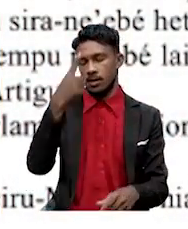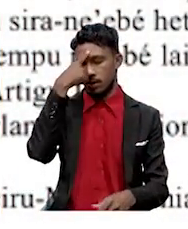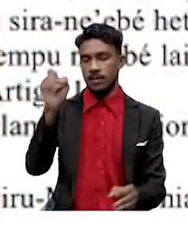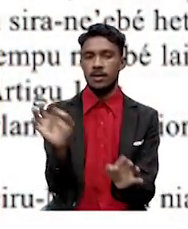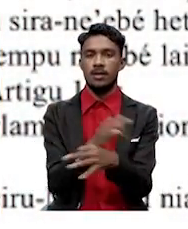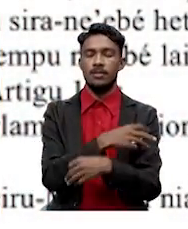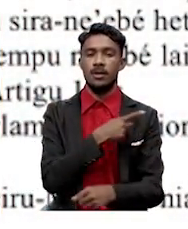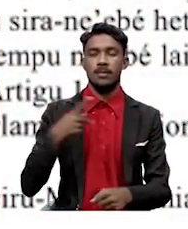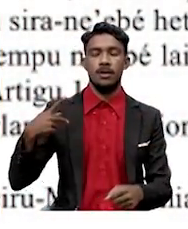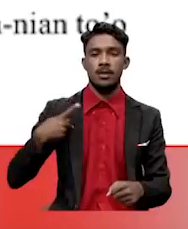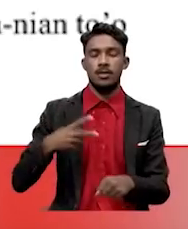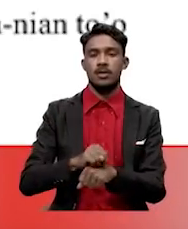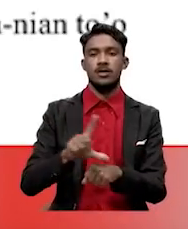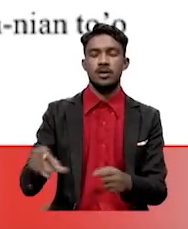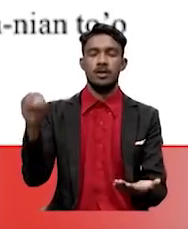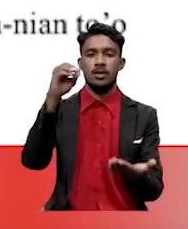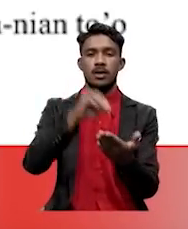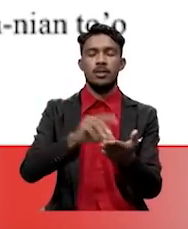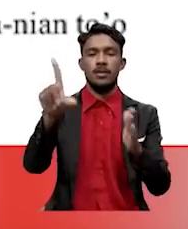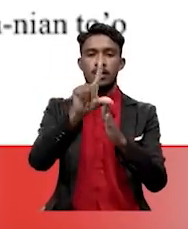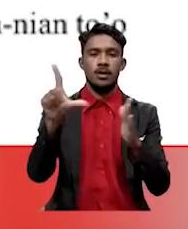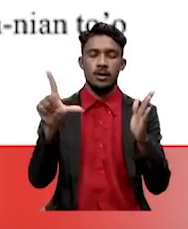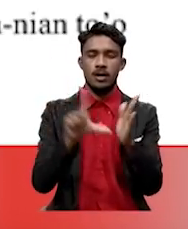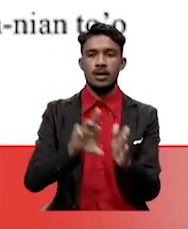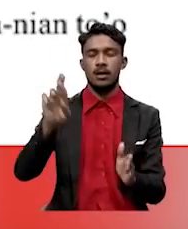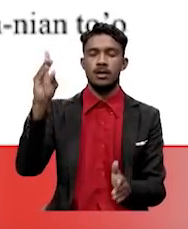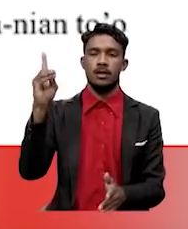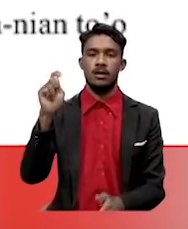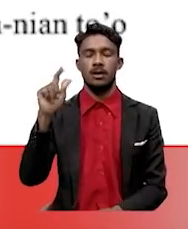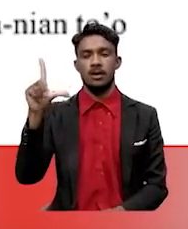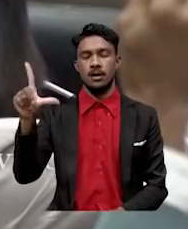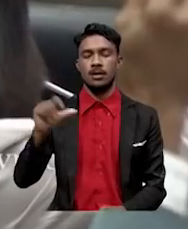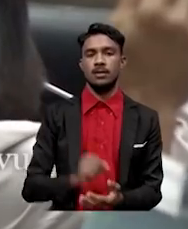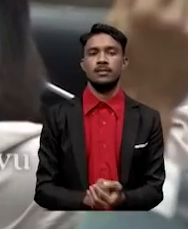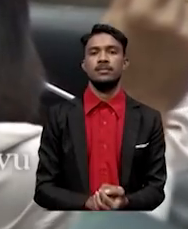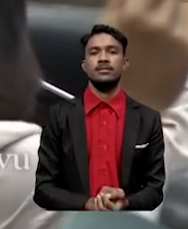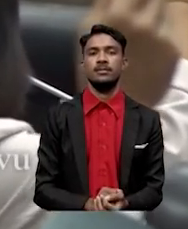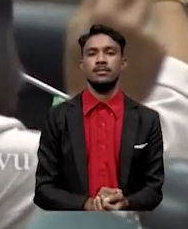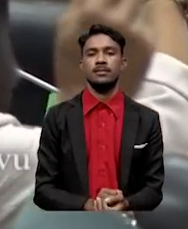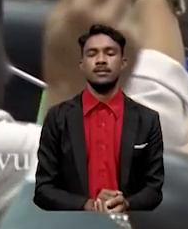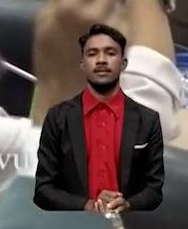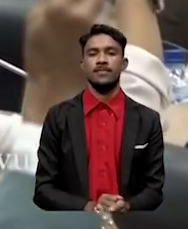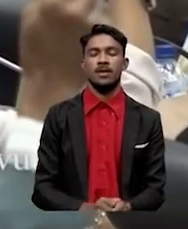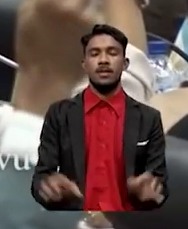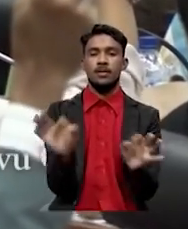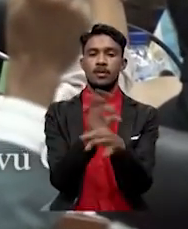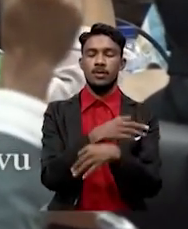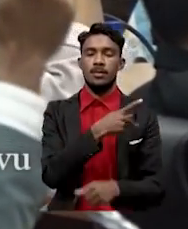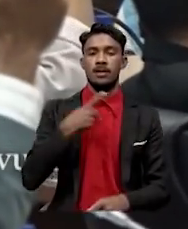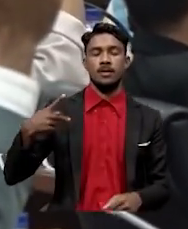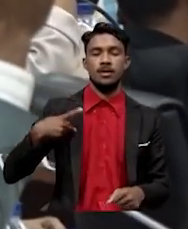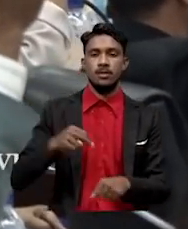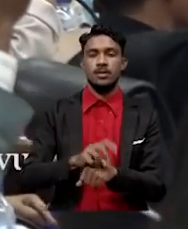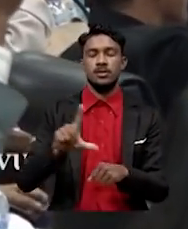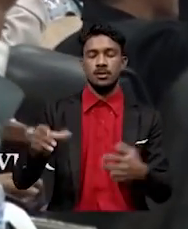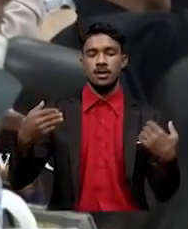nasional hatur ona iha konstitusaun Republika Demokratika Timor-Leste niang. Dissolve parlamento nasional ni